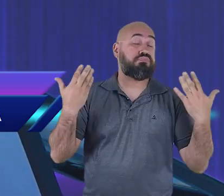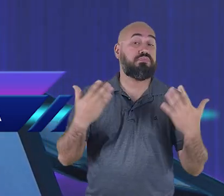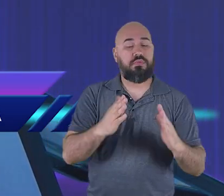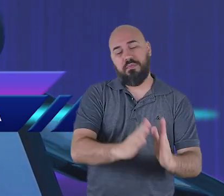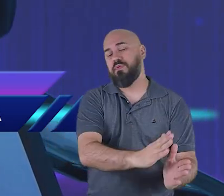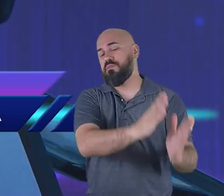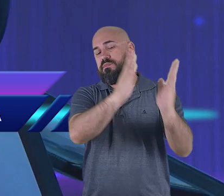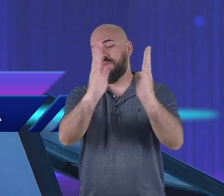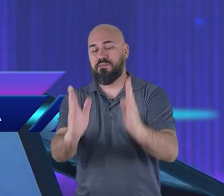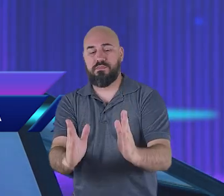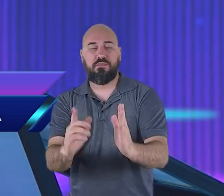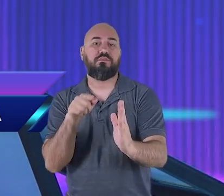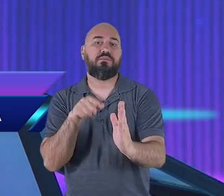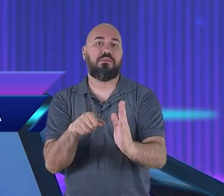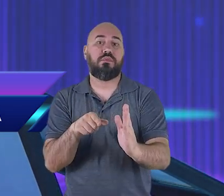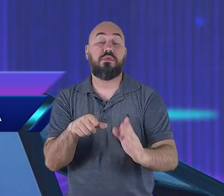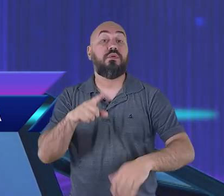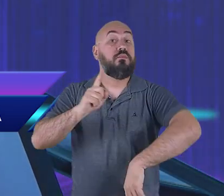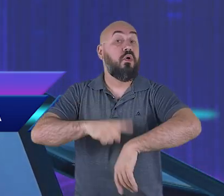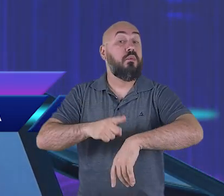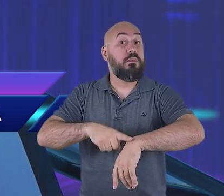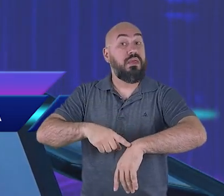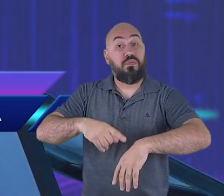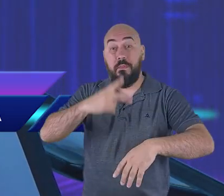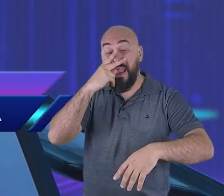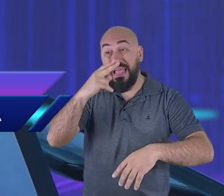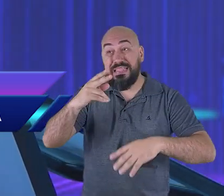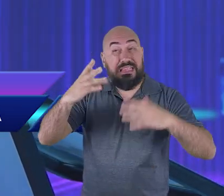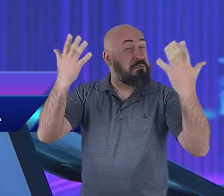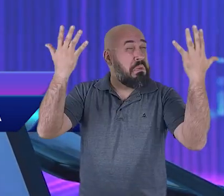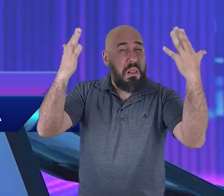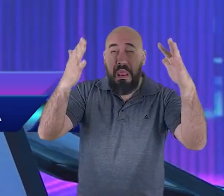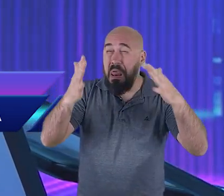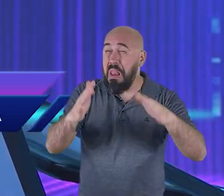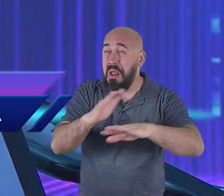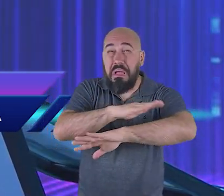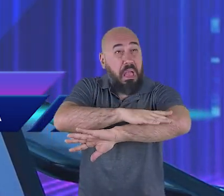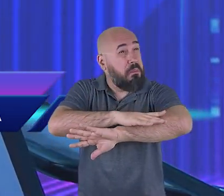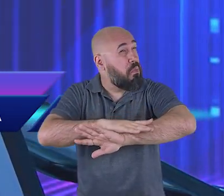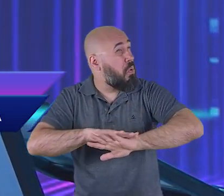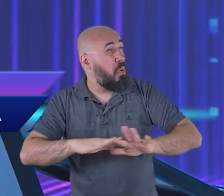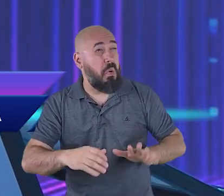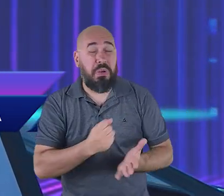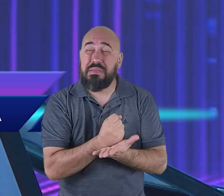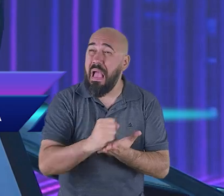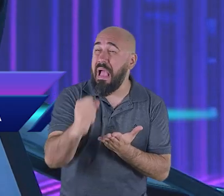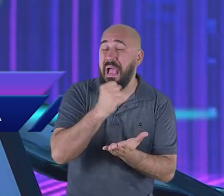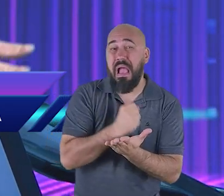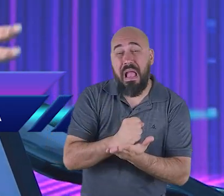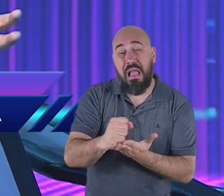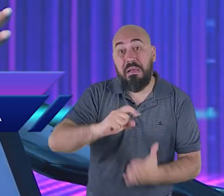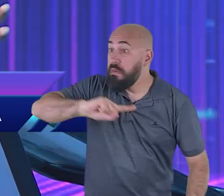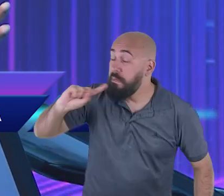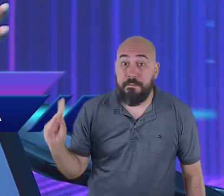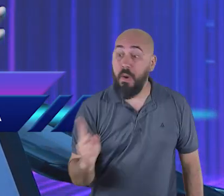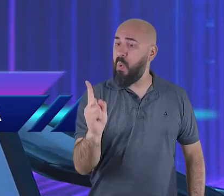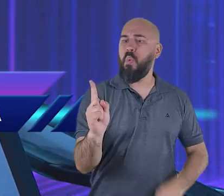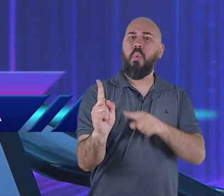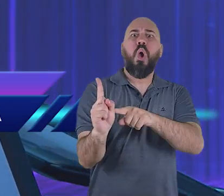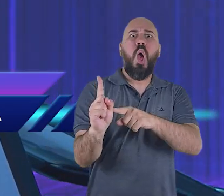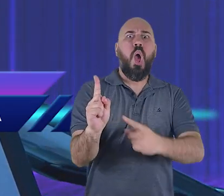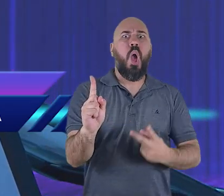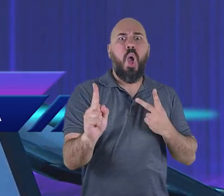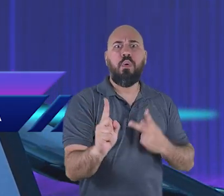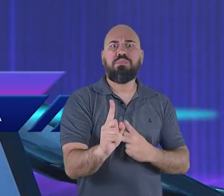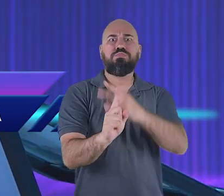certo, surge o herói. Ele vem e corrige as coisas e a paz é encontrada novamente.